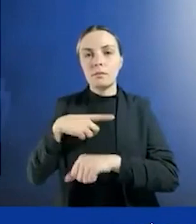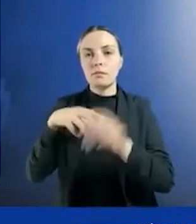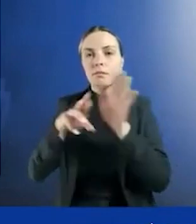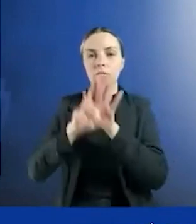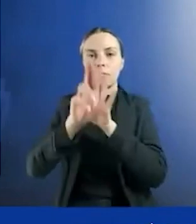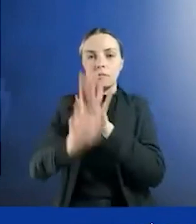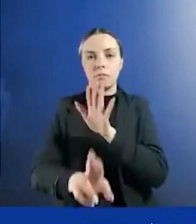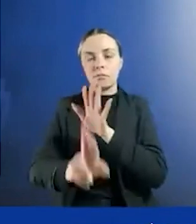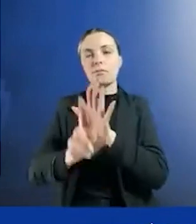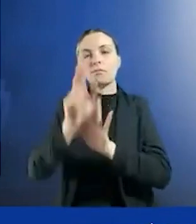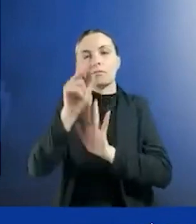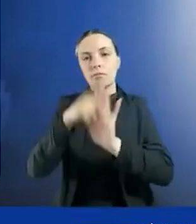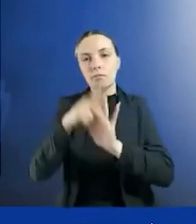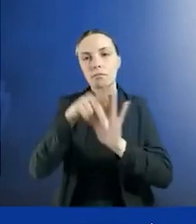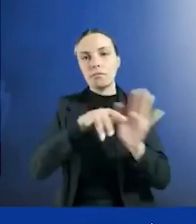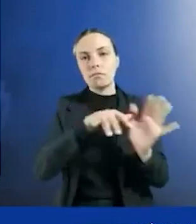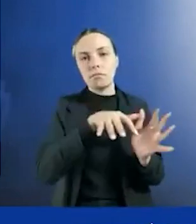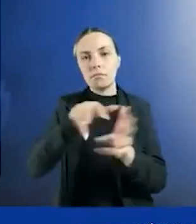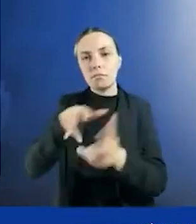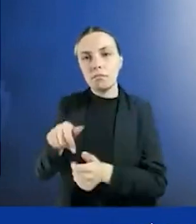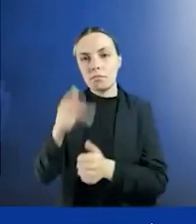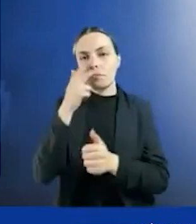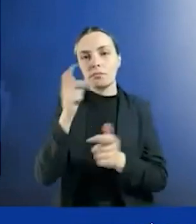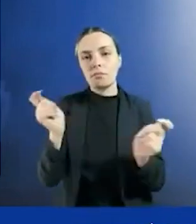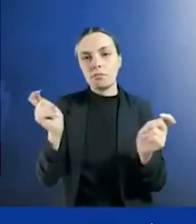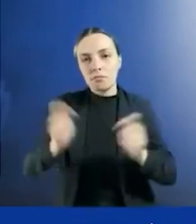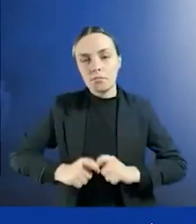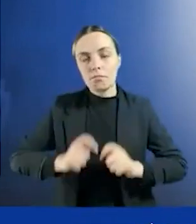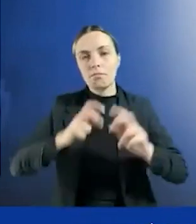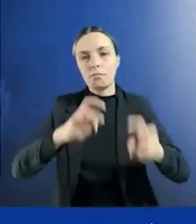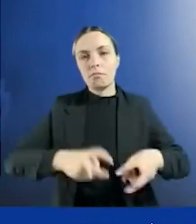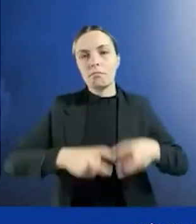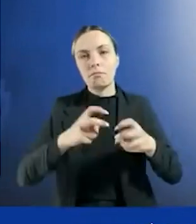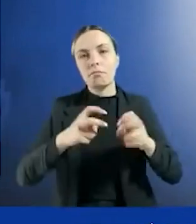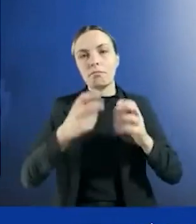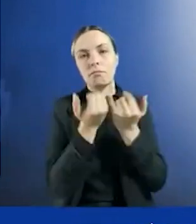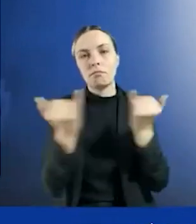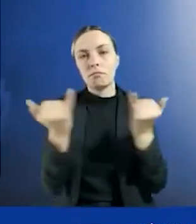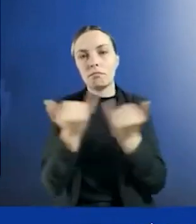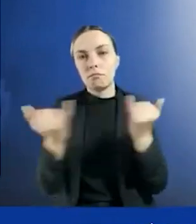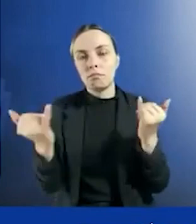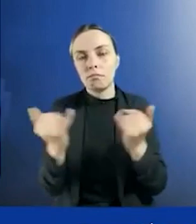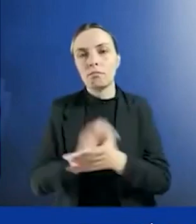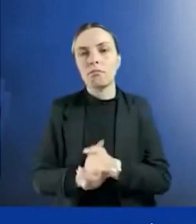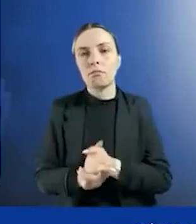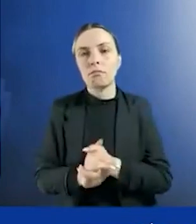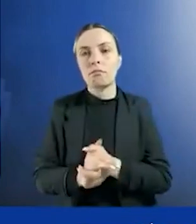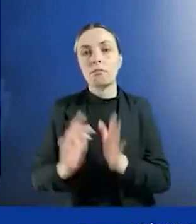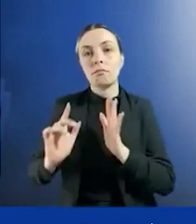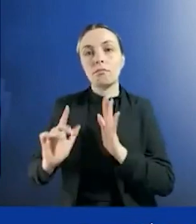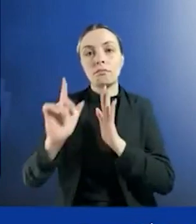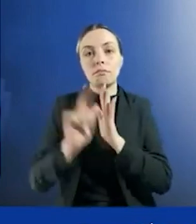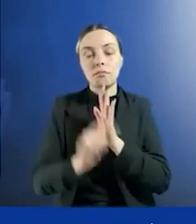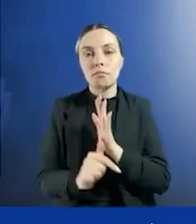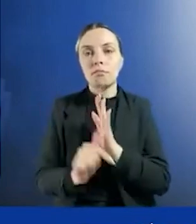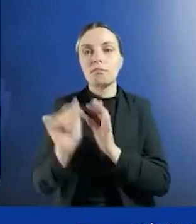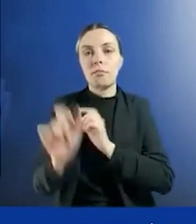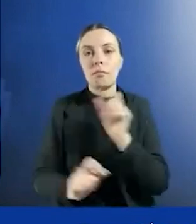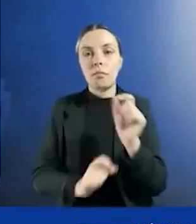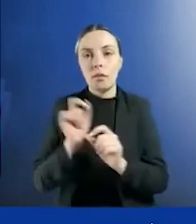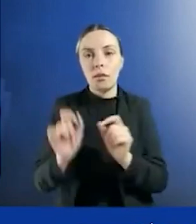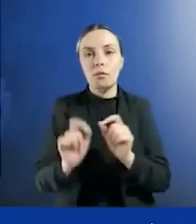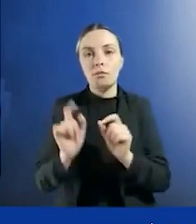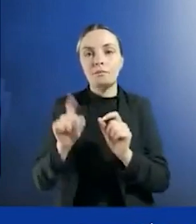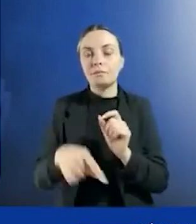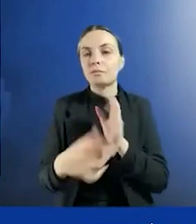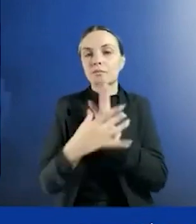mundial como uma potência agroambiental e energética. É a partir, sobretudo, do talento